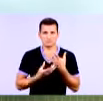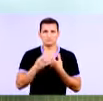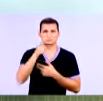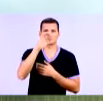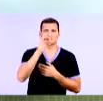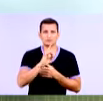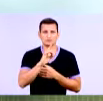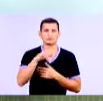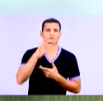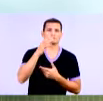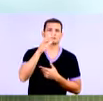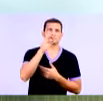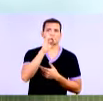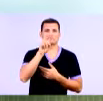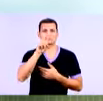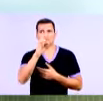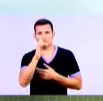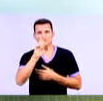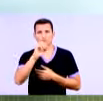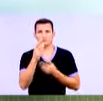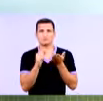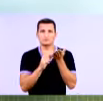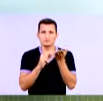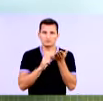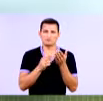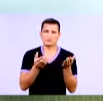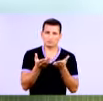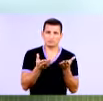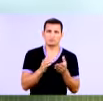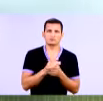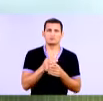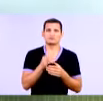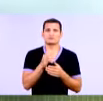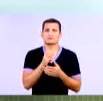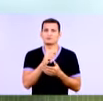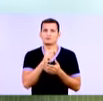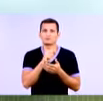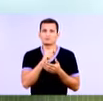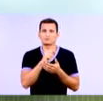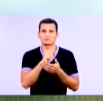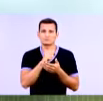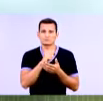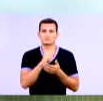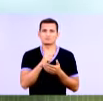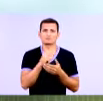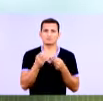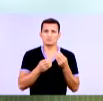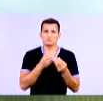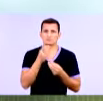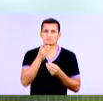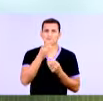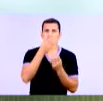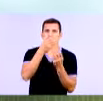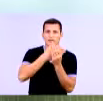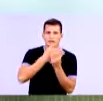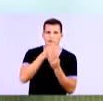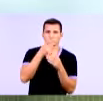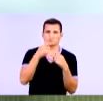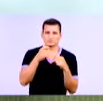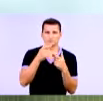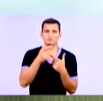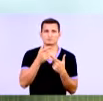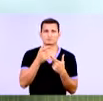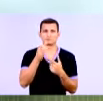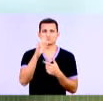ou do pendrive. Agora, a tarefa, a descrição da sequência de passos que você precisa para rodar